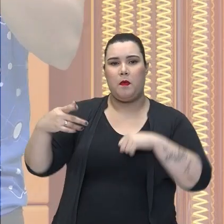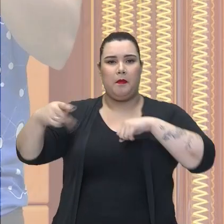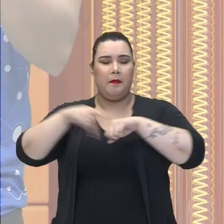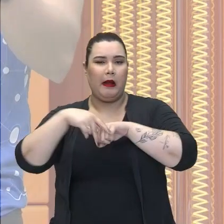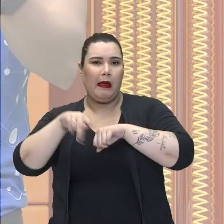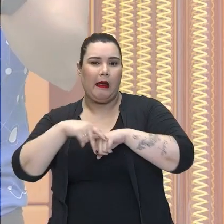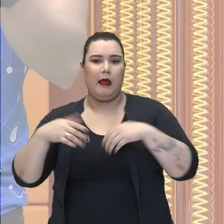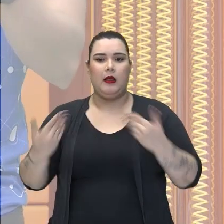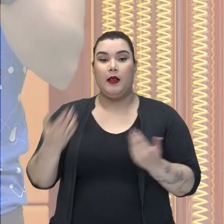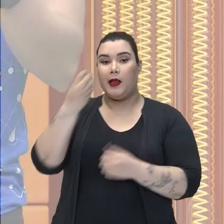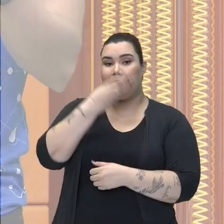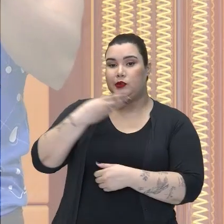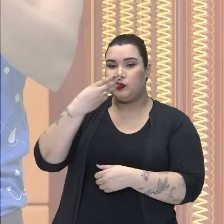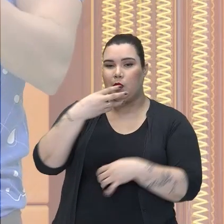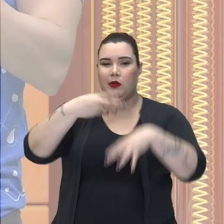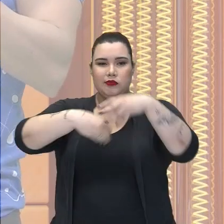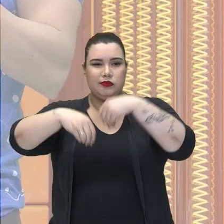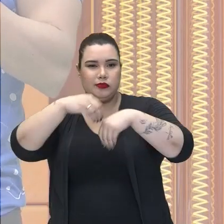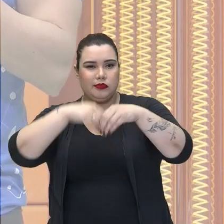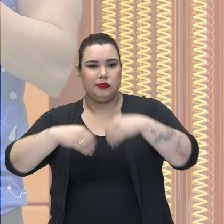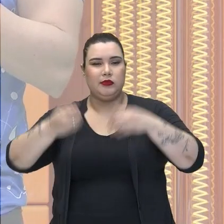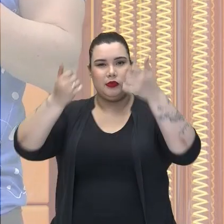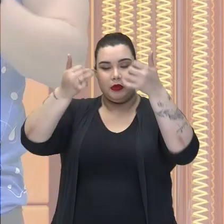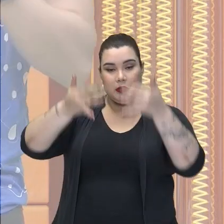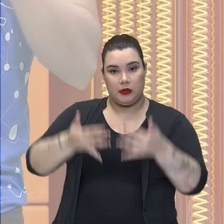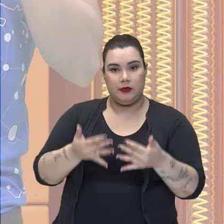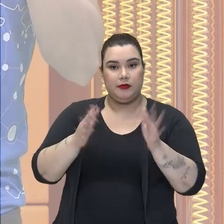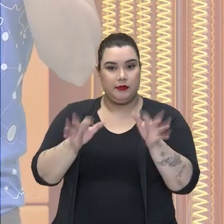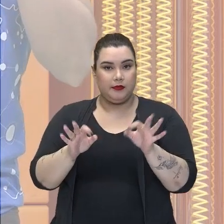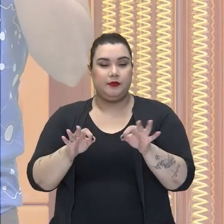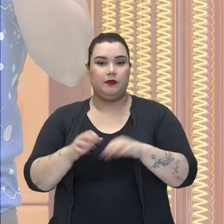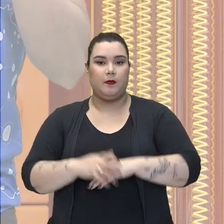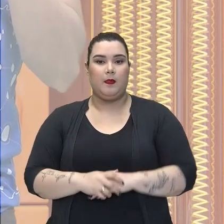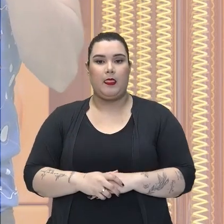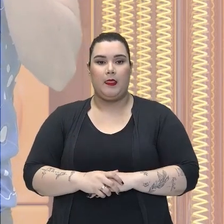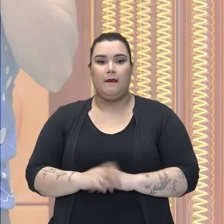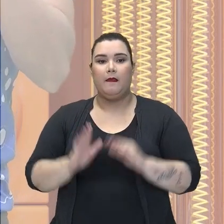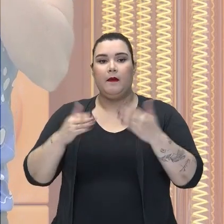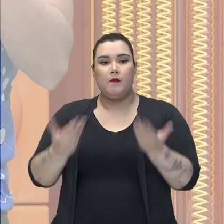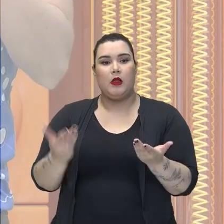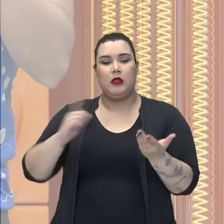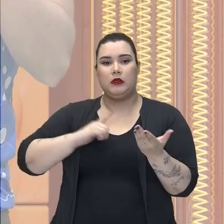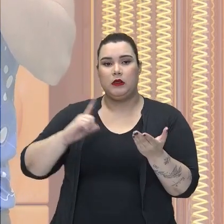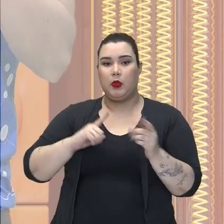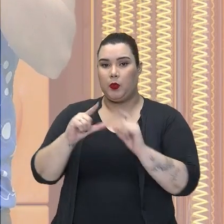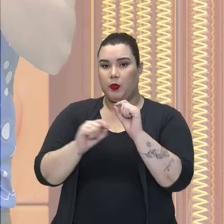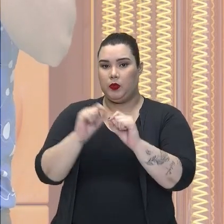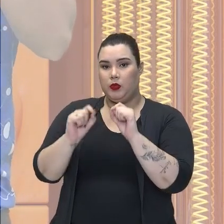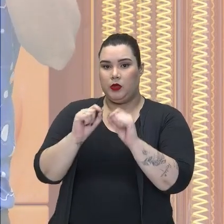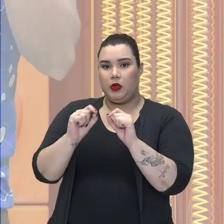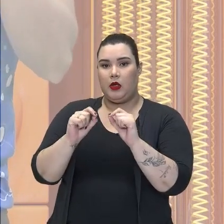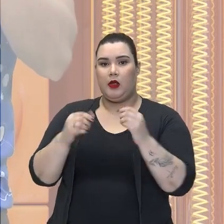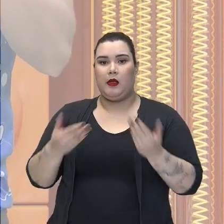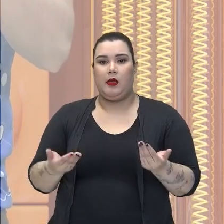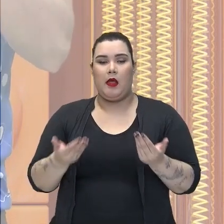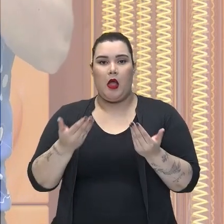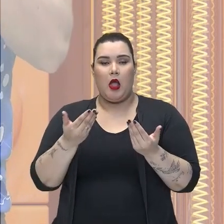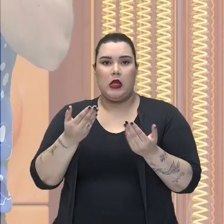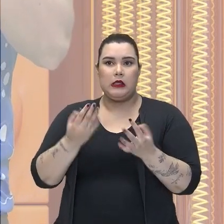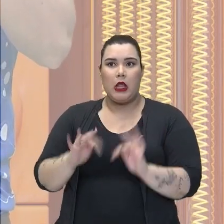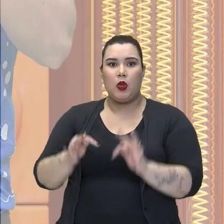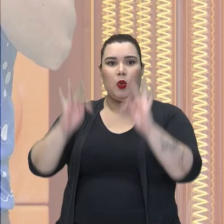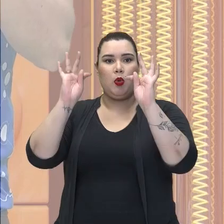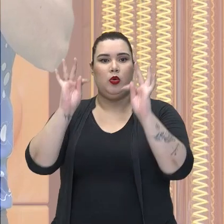prata, açúcar, especiarias, conforme eu já disse para vocês, tá bom? E o que a gente tinha nesse momento, professor, de maior